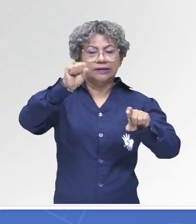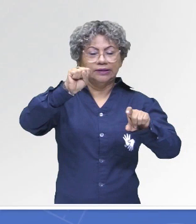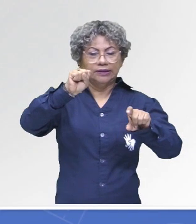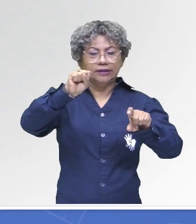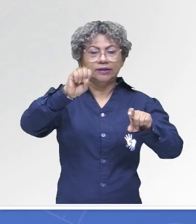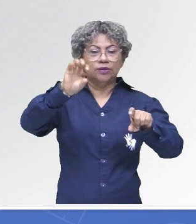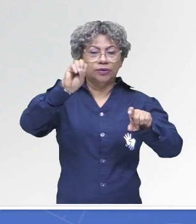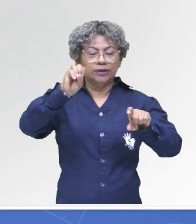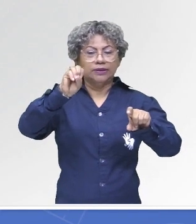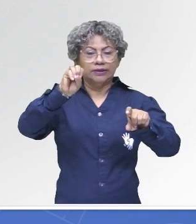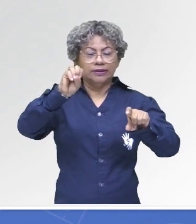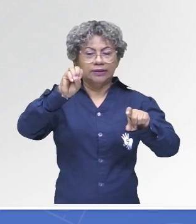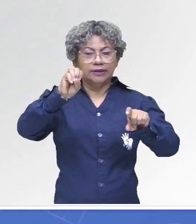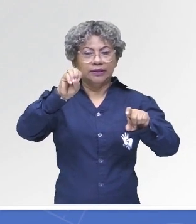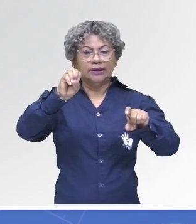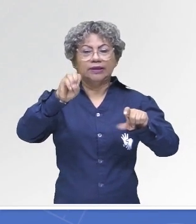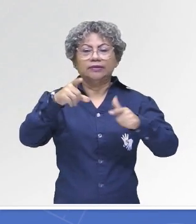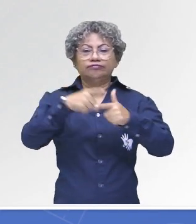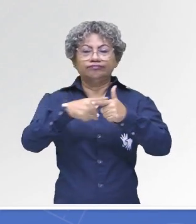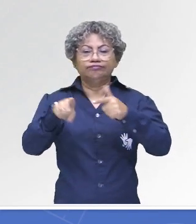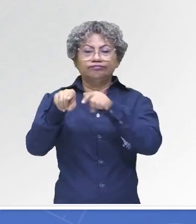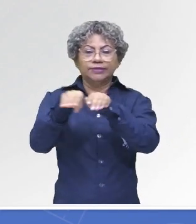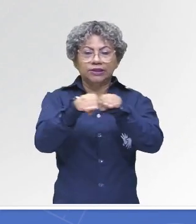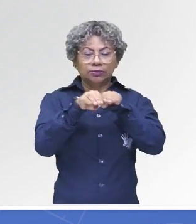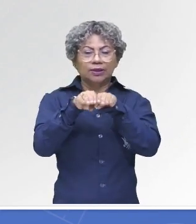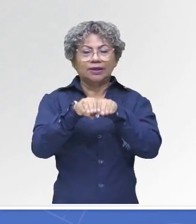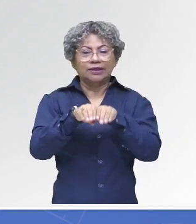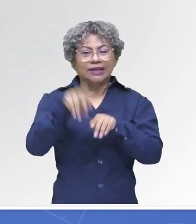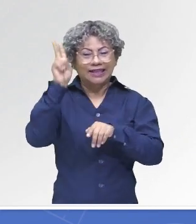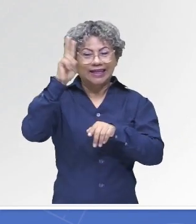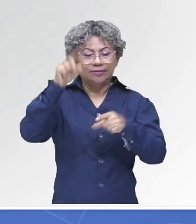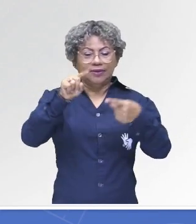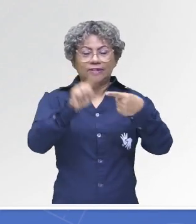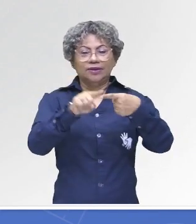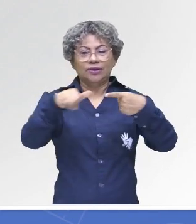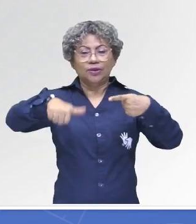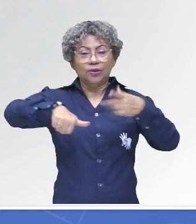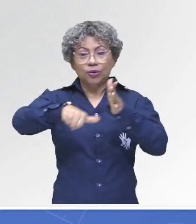iguais, tá certo? Lá na escala Celsius, se você lembrar, eram